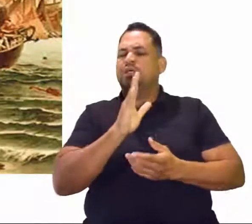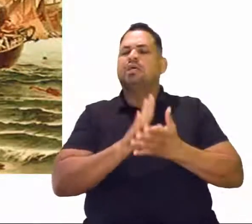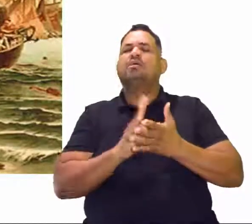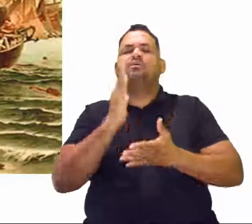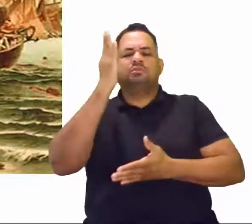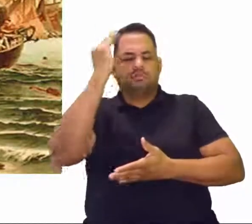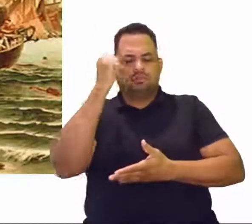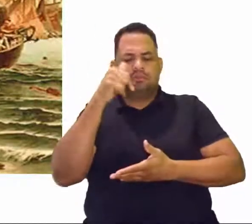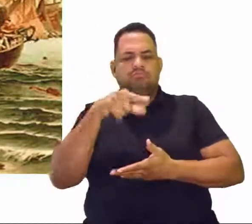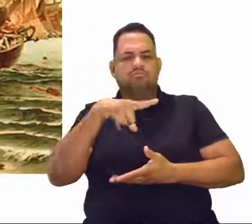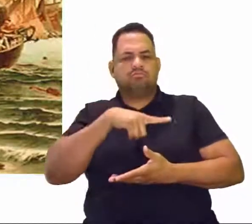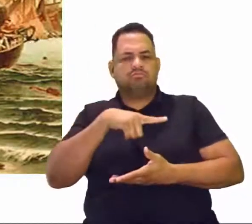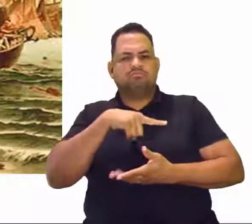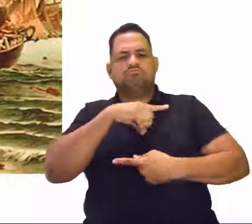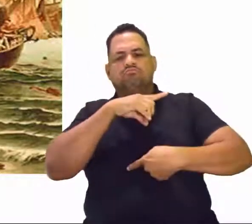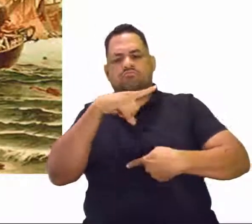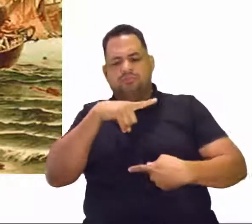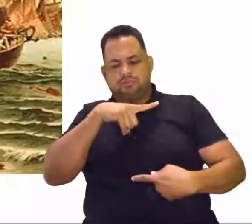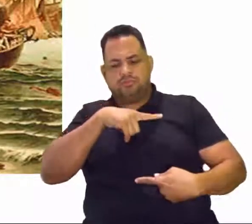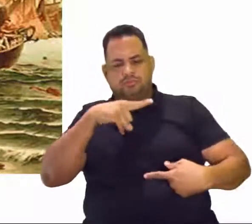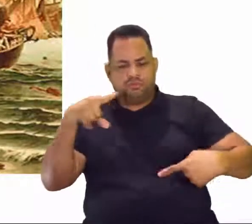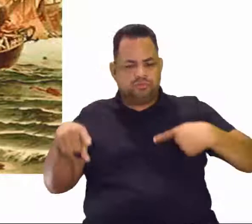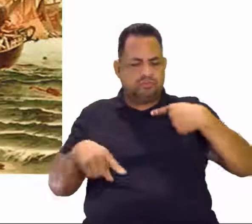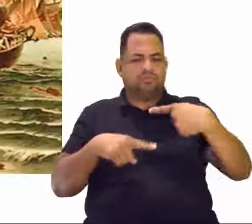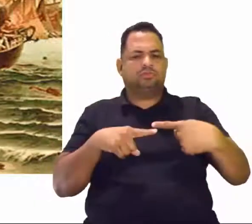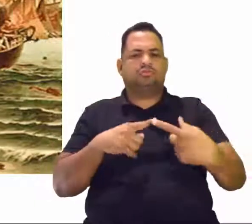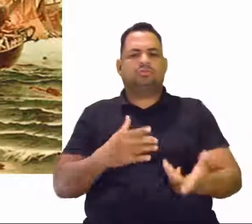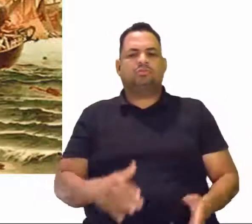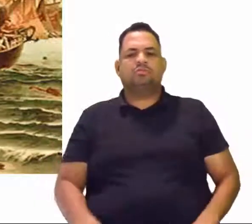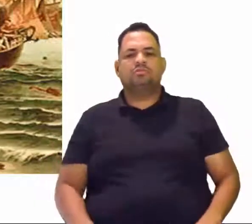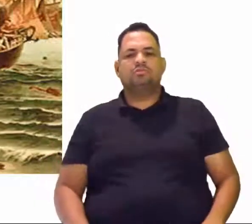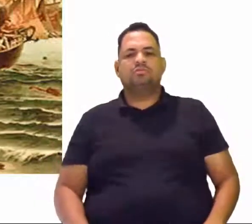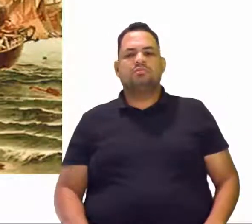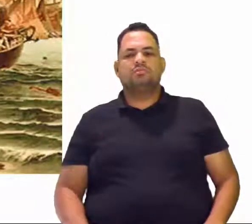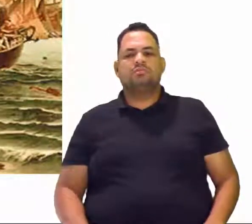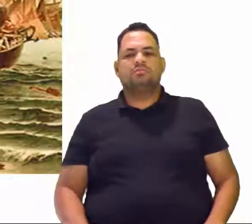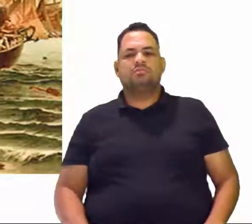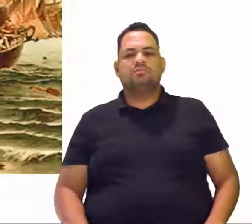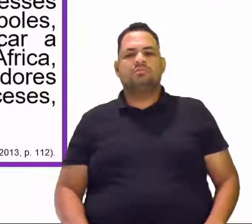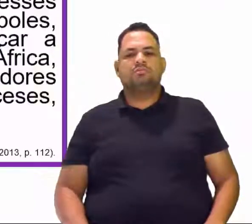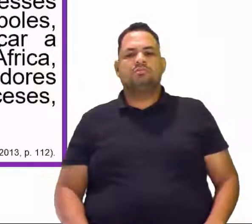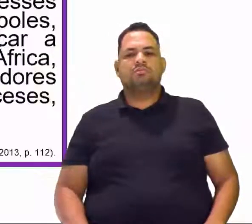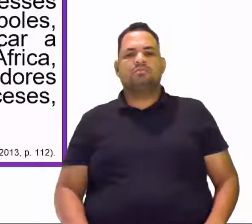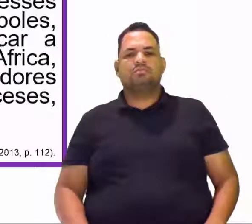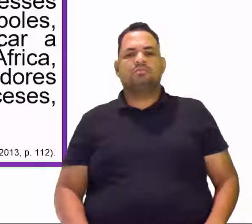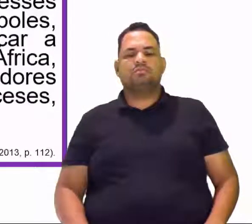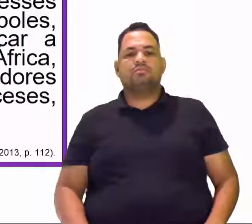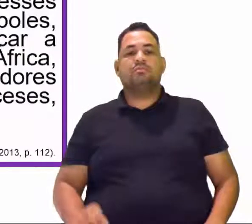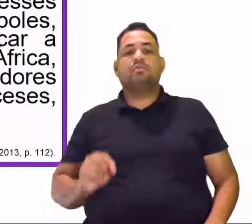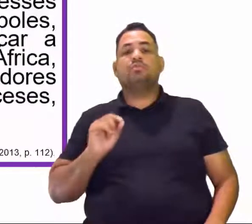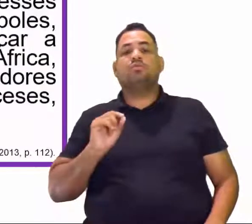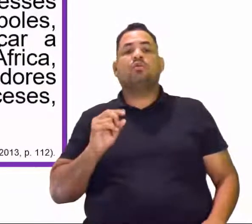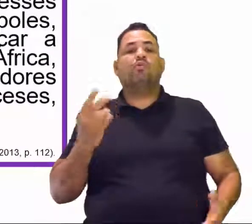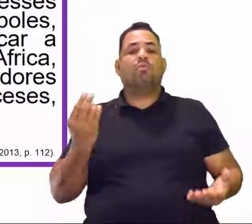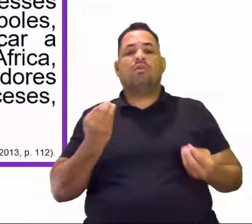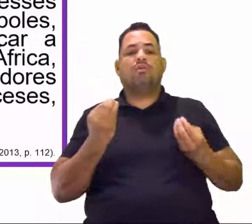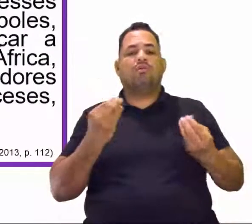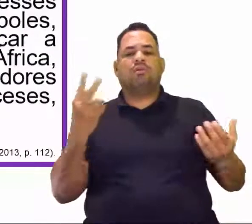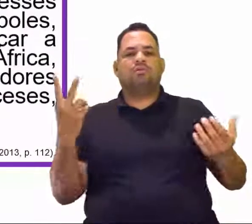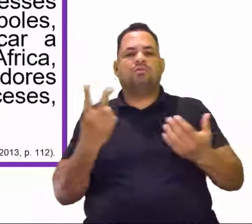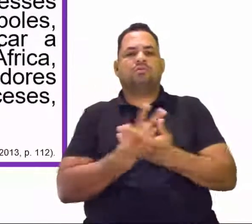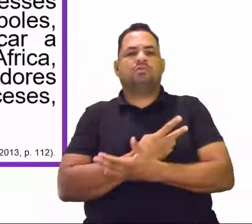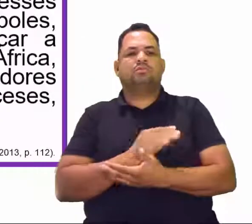para cá e a intencional colonização processo intencional tá bom então o que que foi isso né